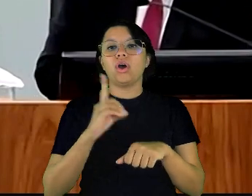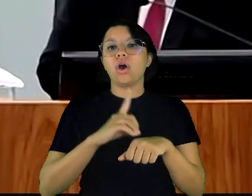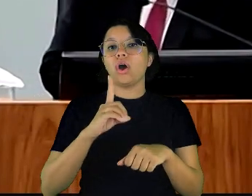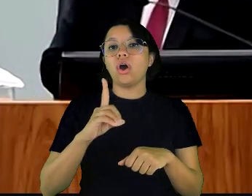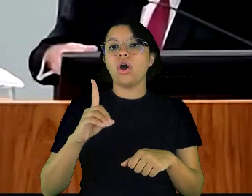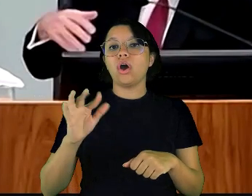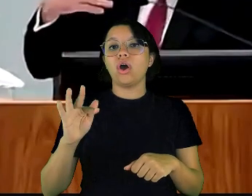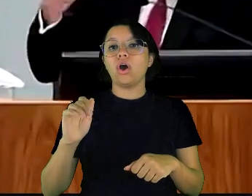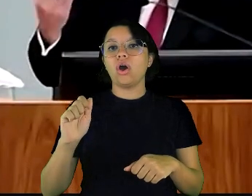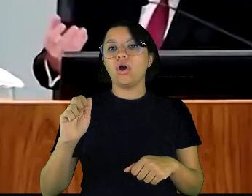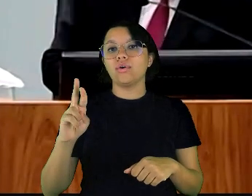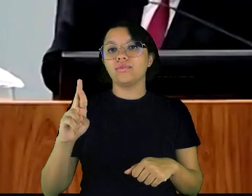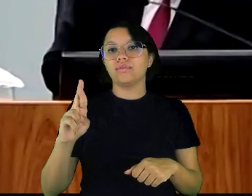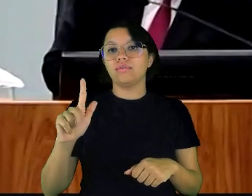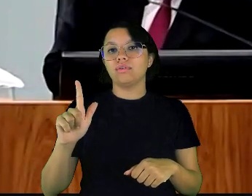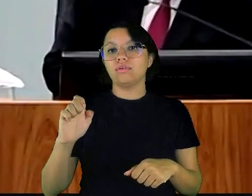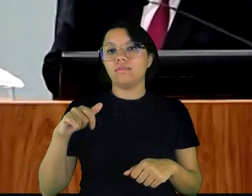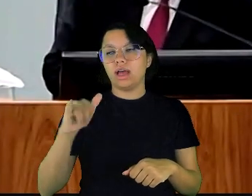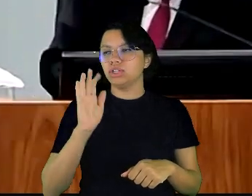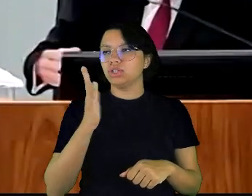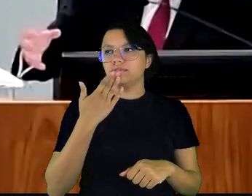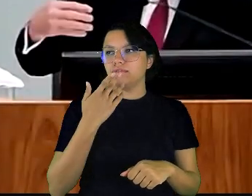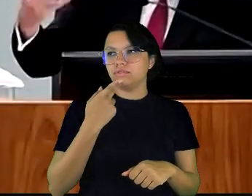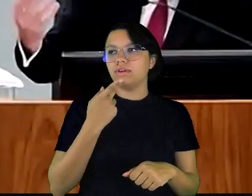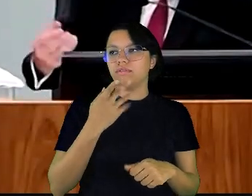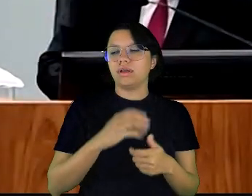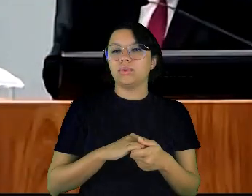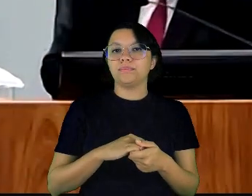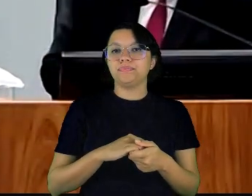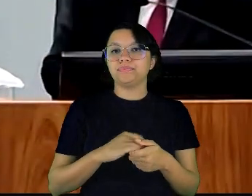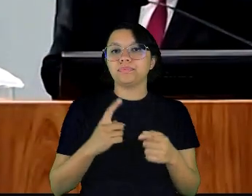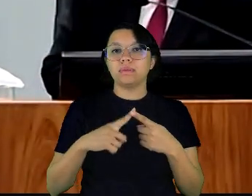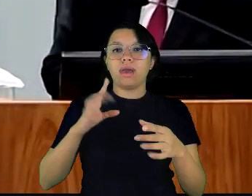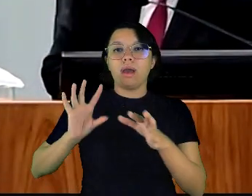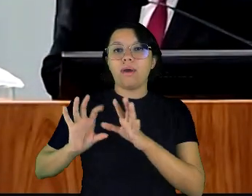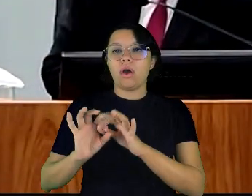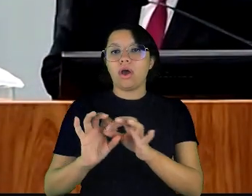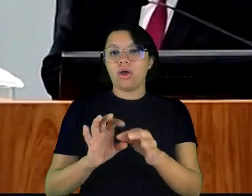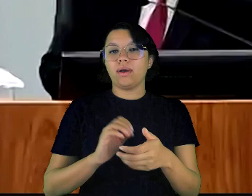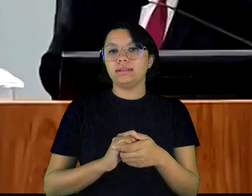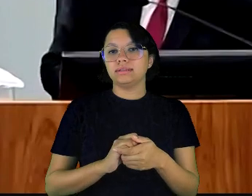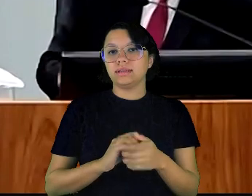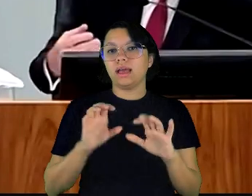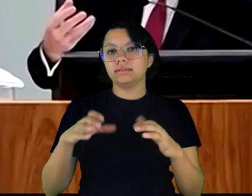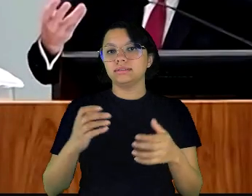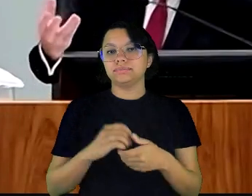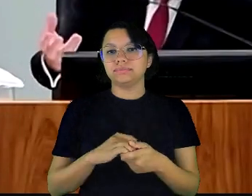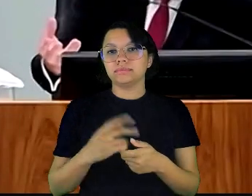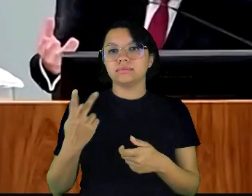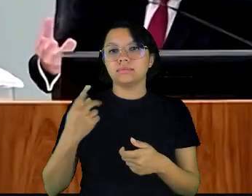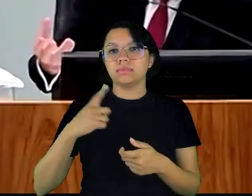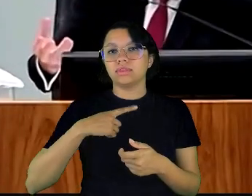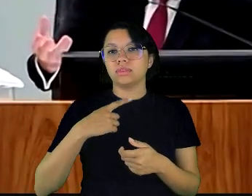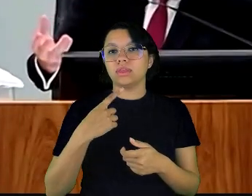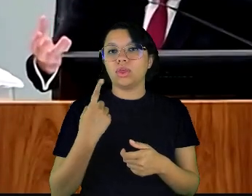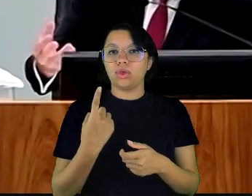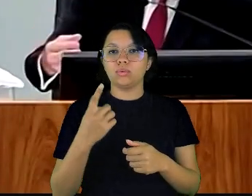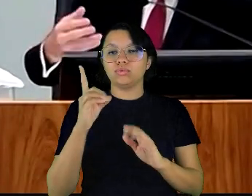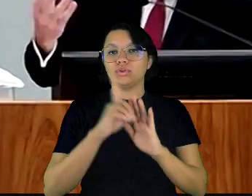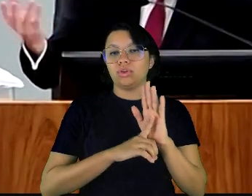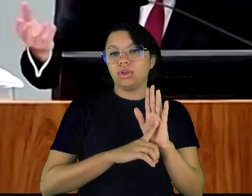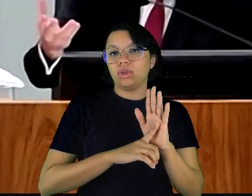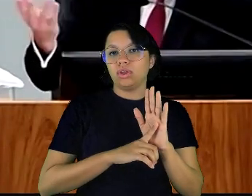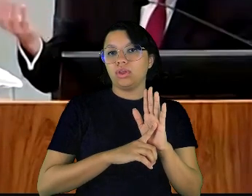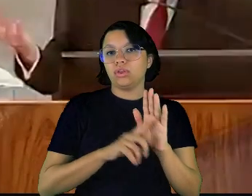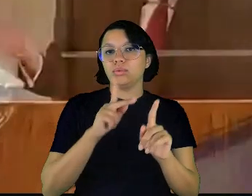destacou. Mas, assim, só para contextualizar e dessa forma, a gente tem com o direito previdenciário, então, o